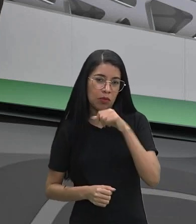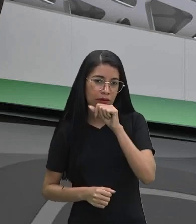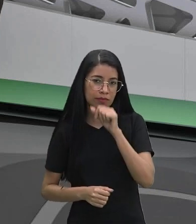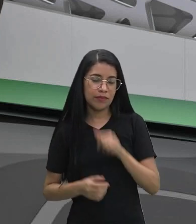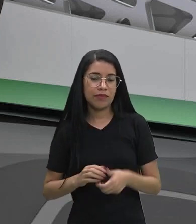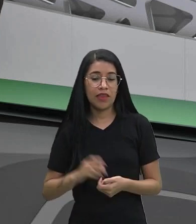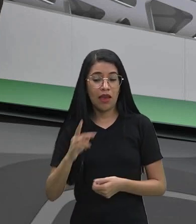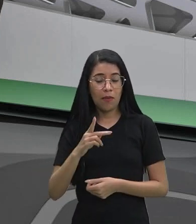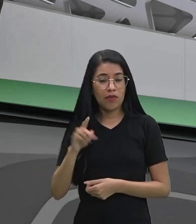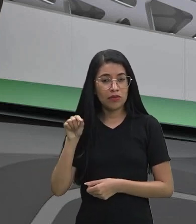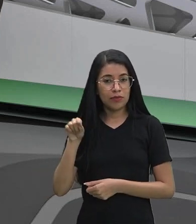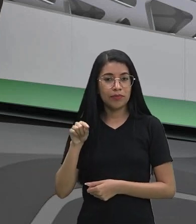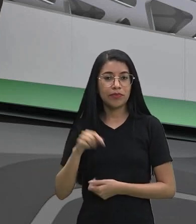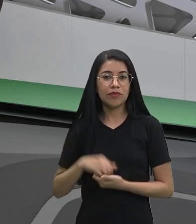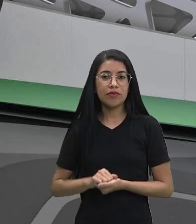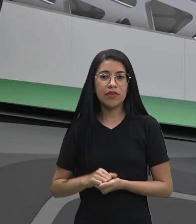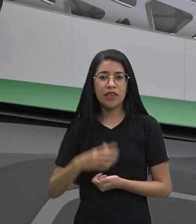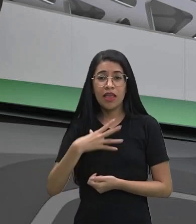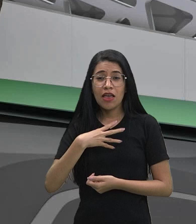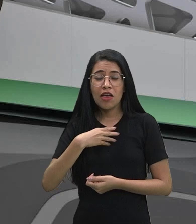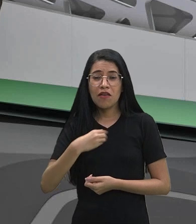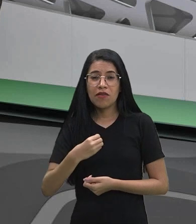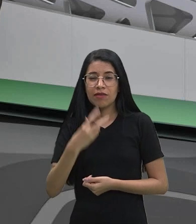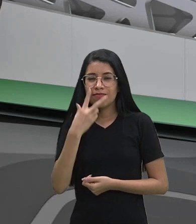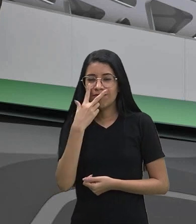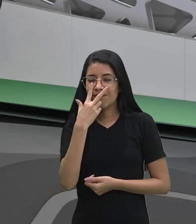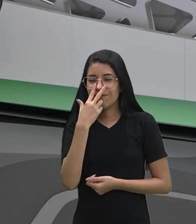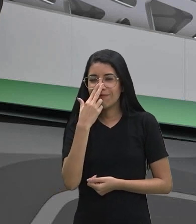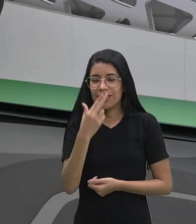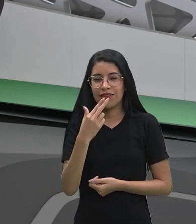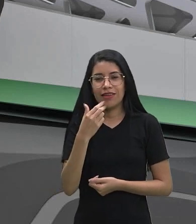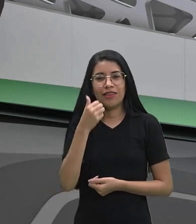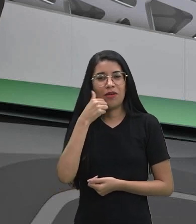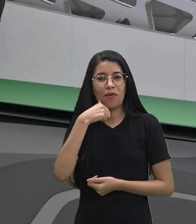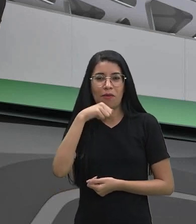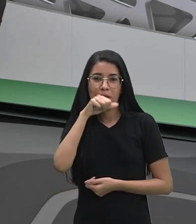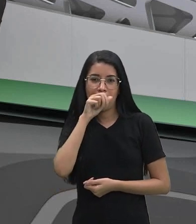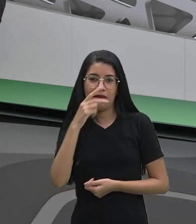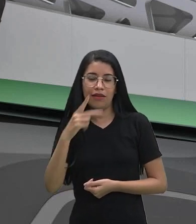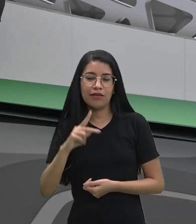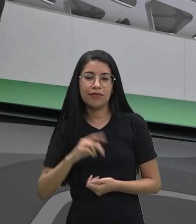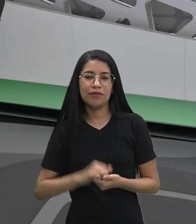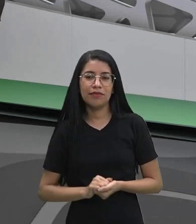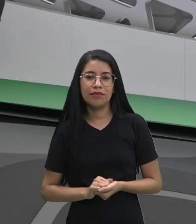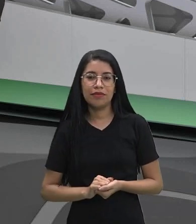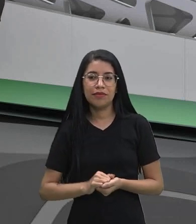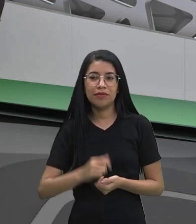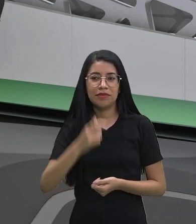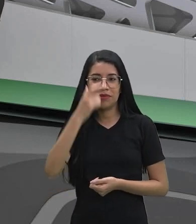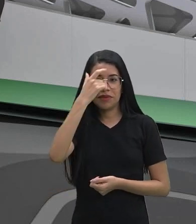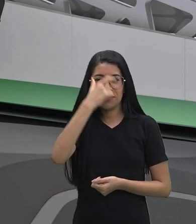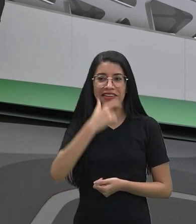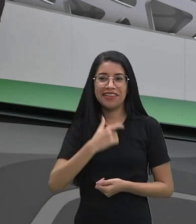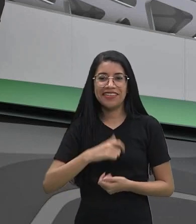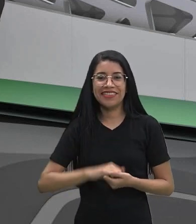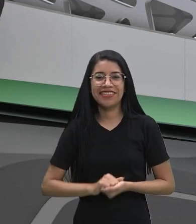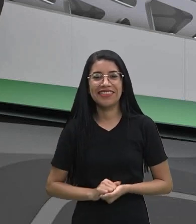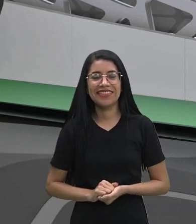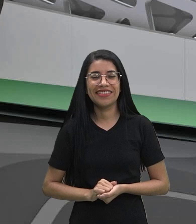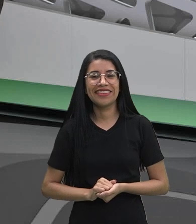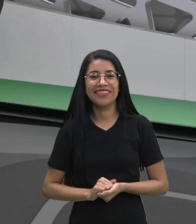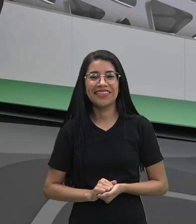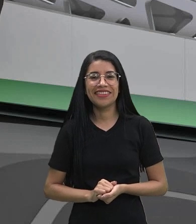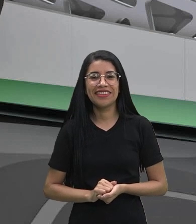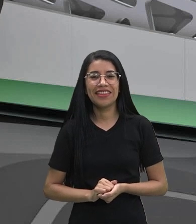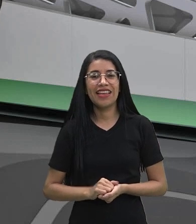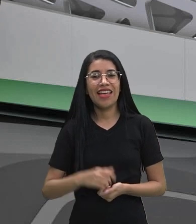filha dela é a cara do pai. Eu sou a cara do meu pai também. Parecia nada